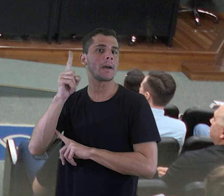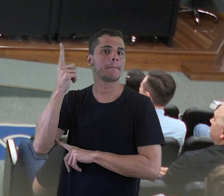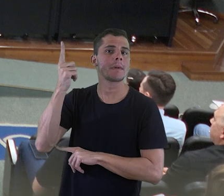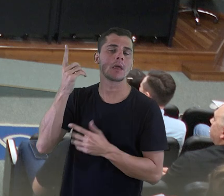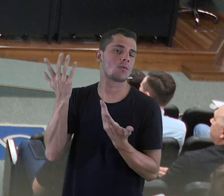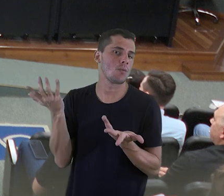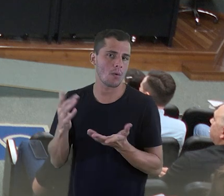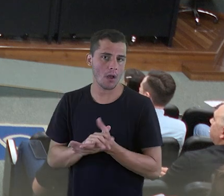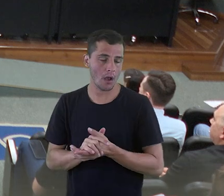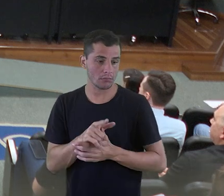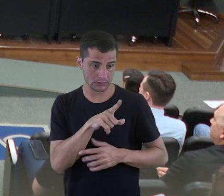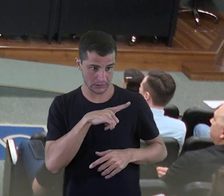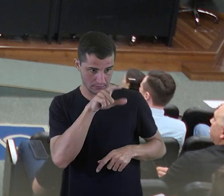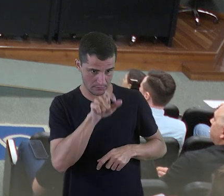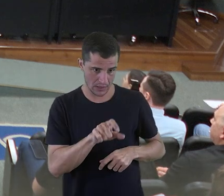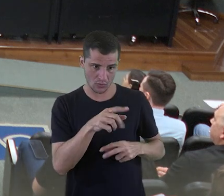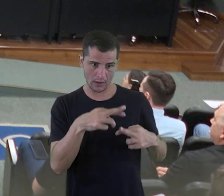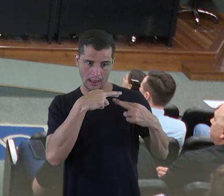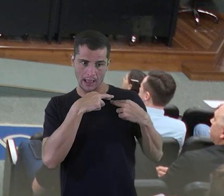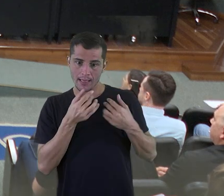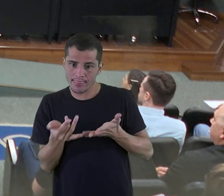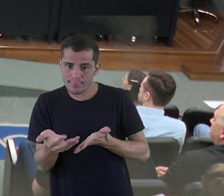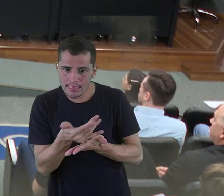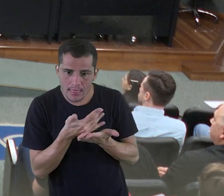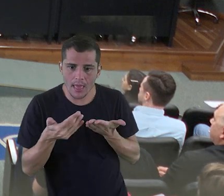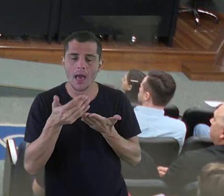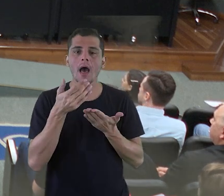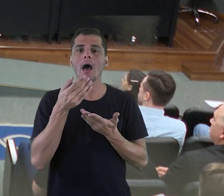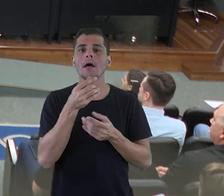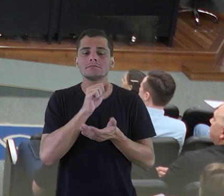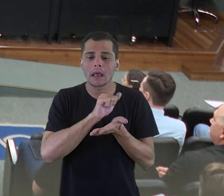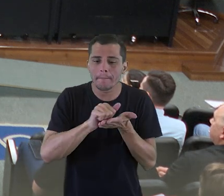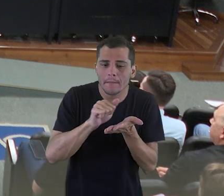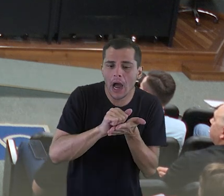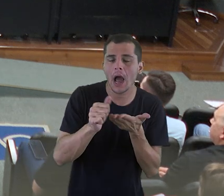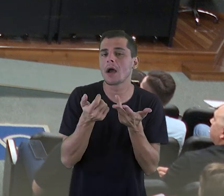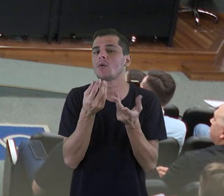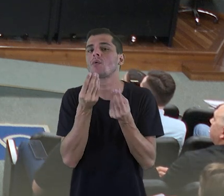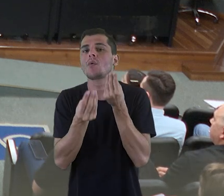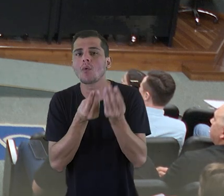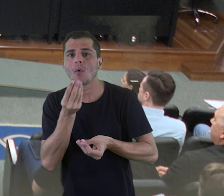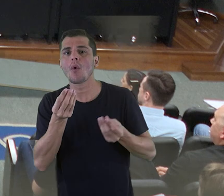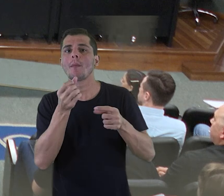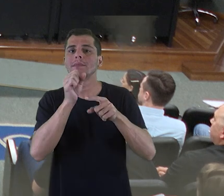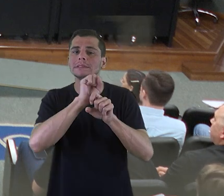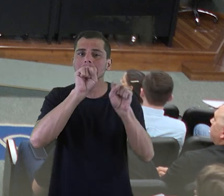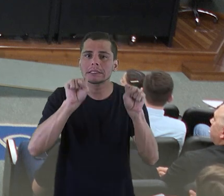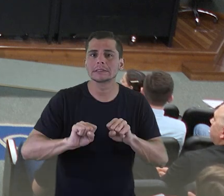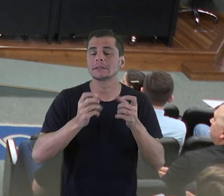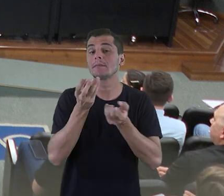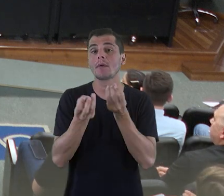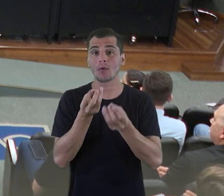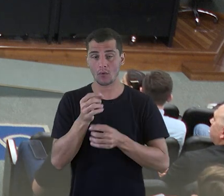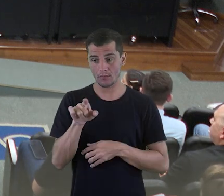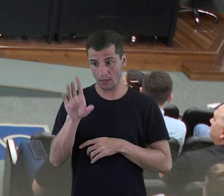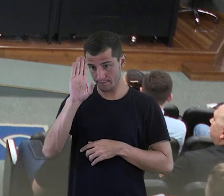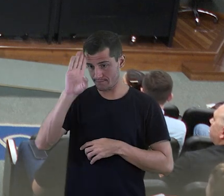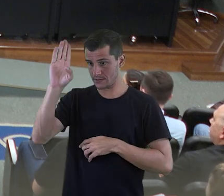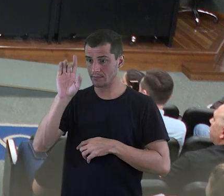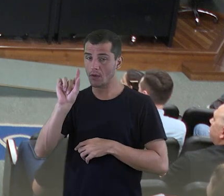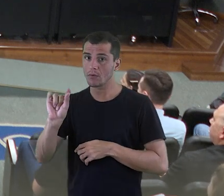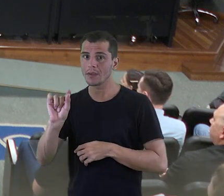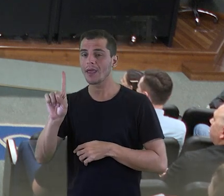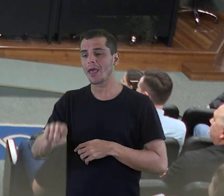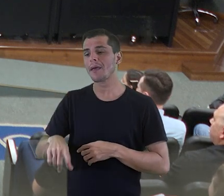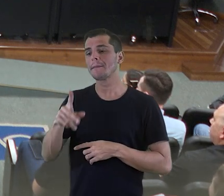Porque se ela não souber o que priorizar, ela gasta dinheiro no que não importa. E daí vaza o dado. e a culpa é de quem? Da TI. Então é isso que é